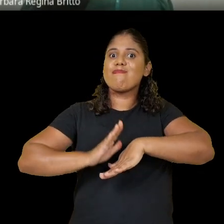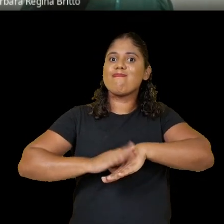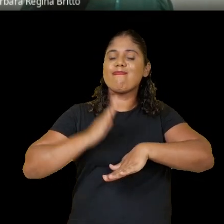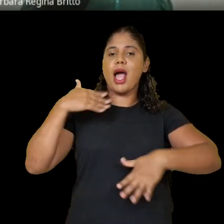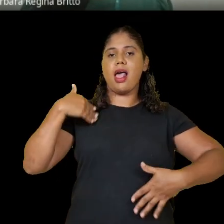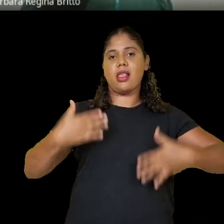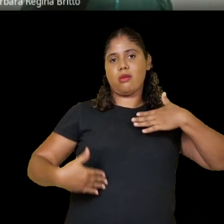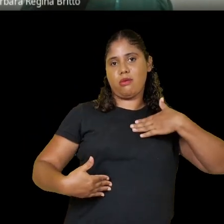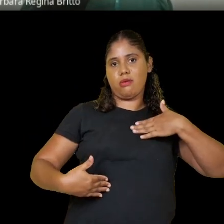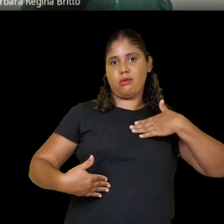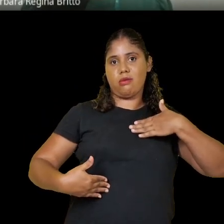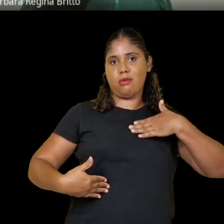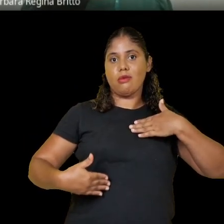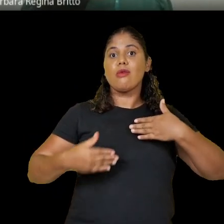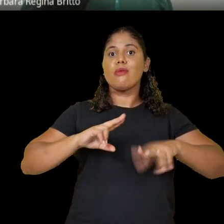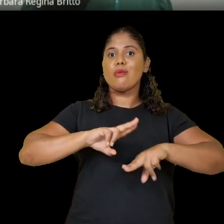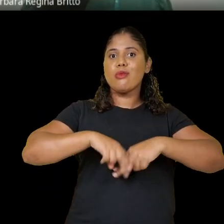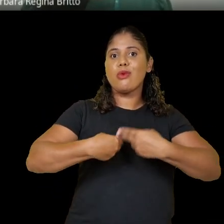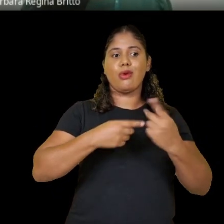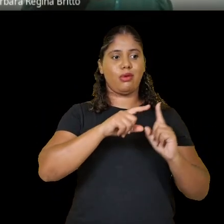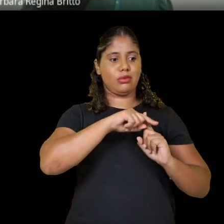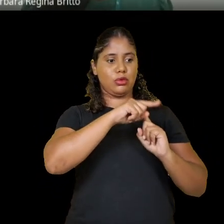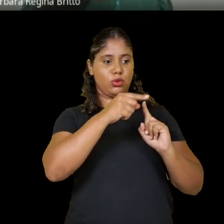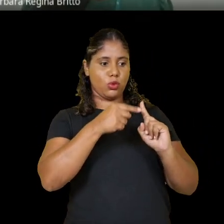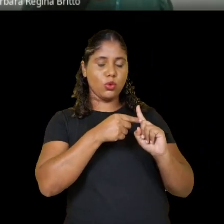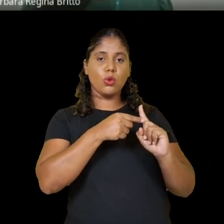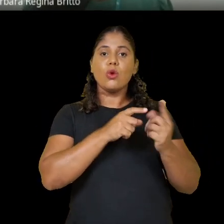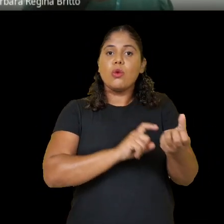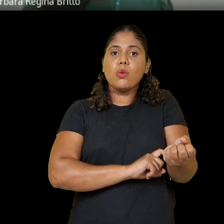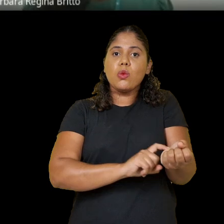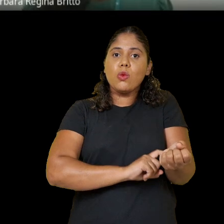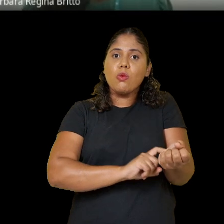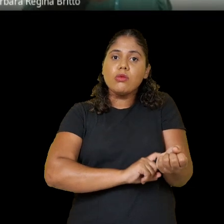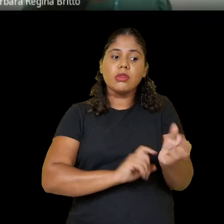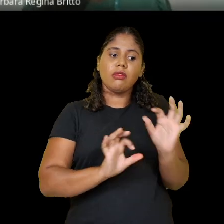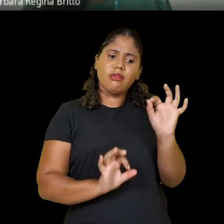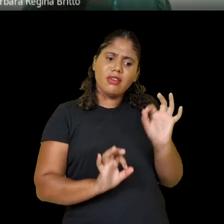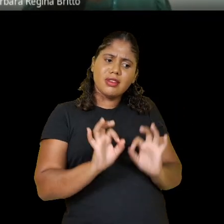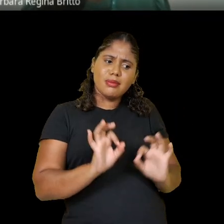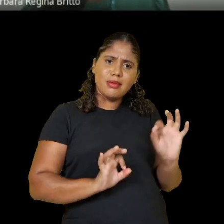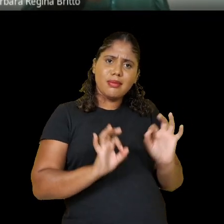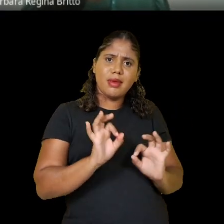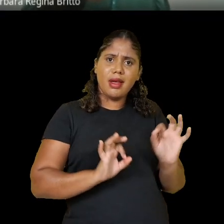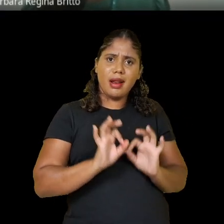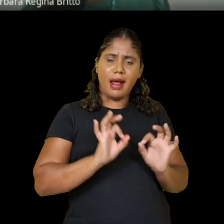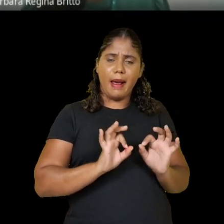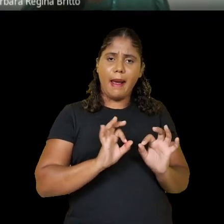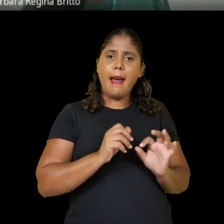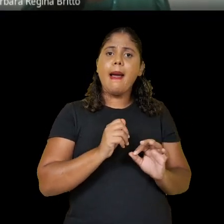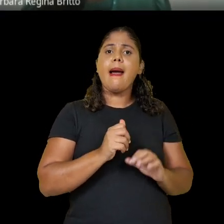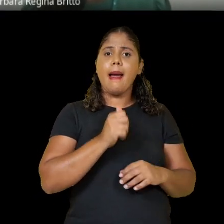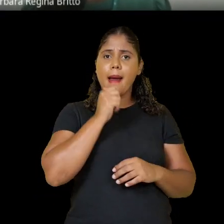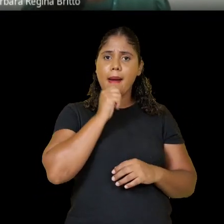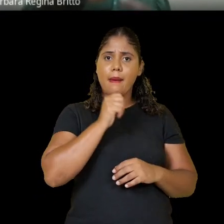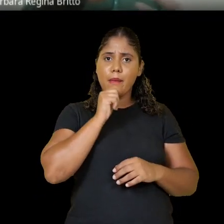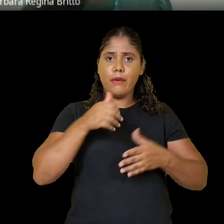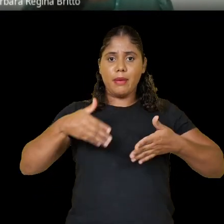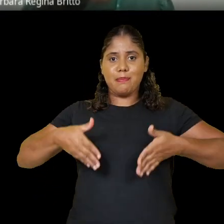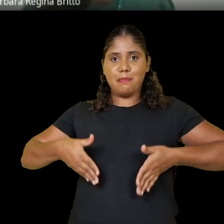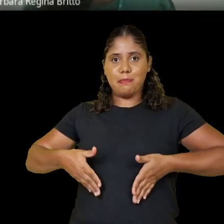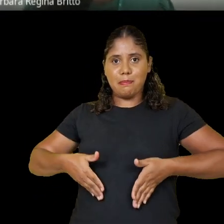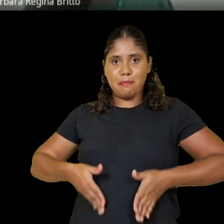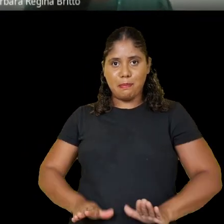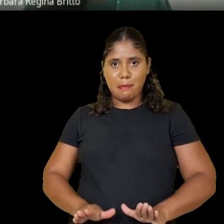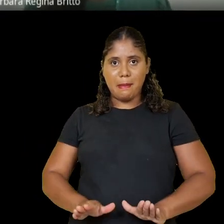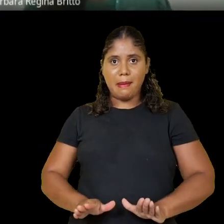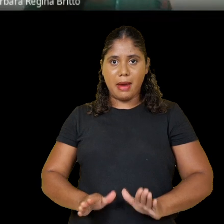O sangue, ele vai se preparar para o parto desde o início. Desde o início, quando a mulher pare, normalmente, no parto